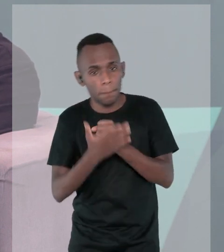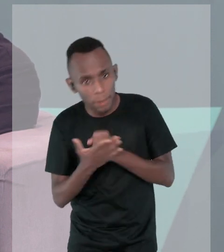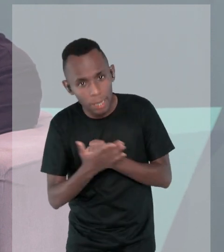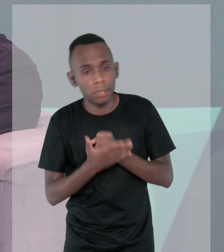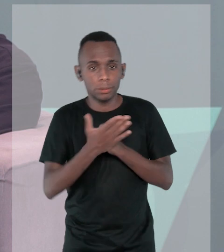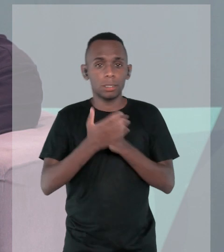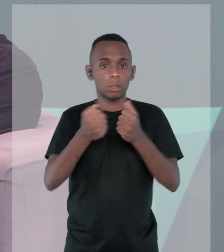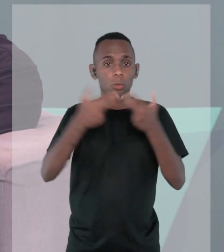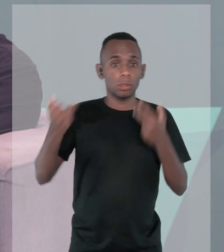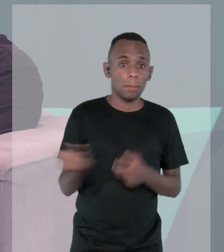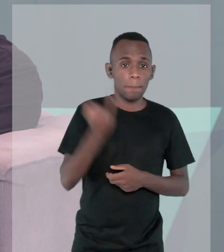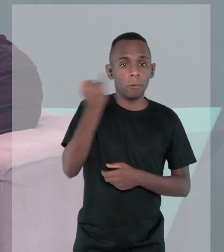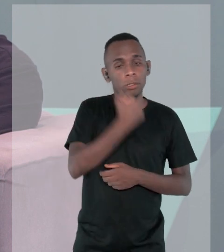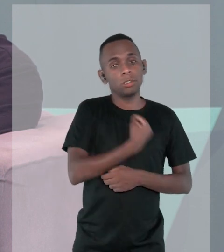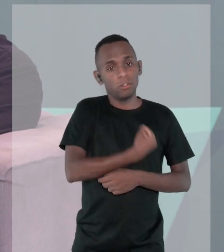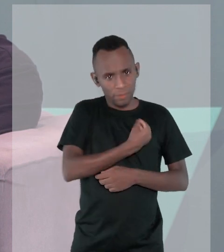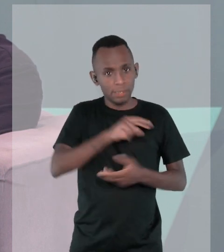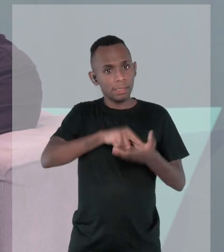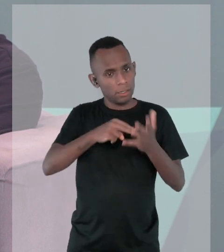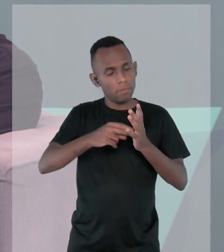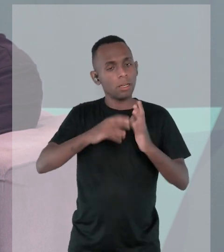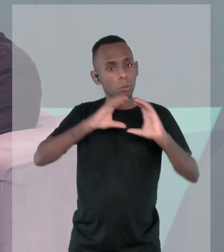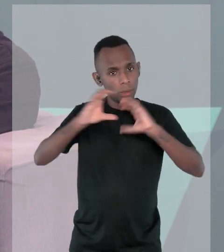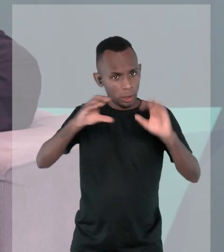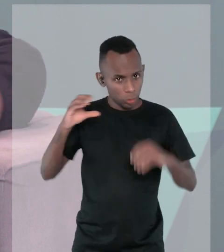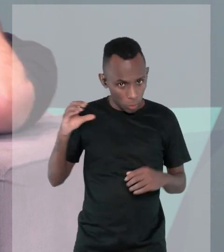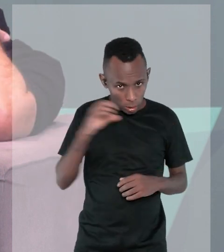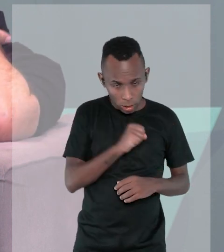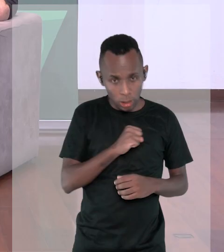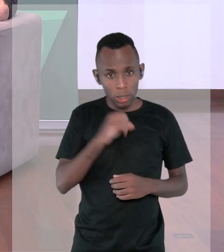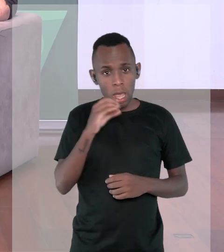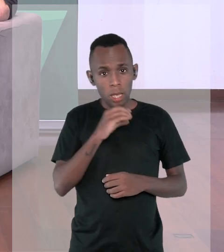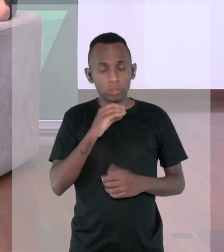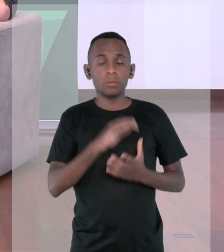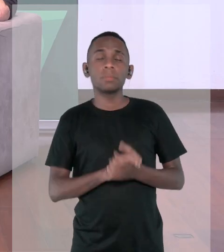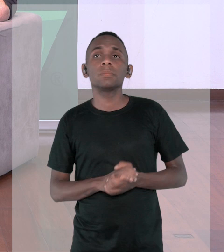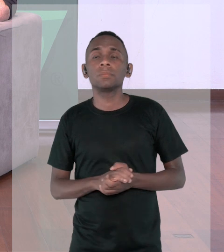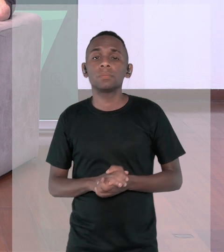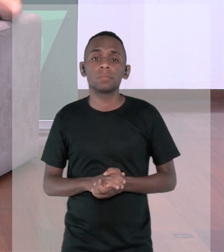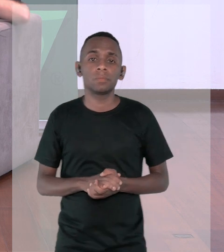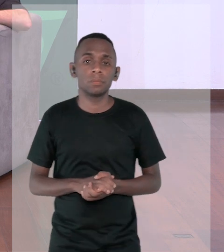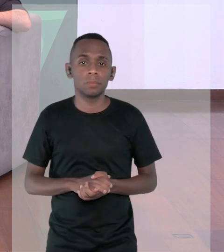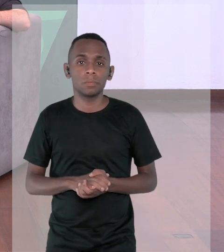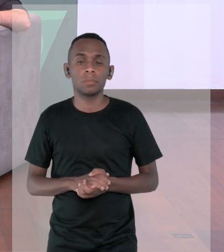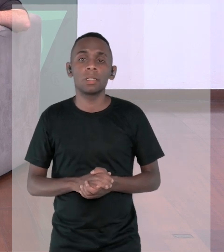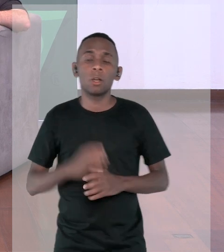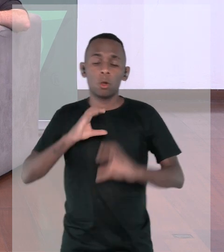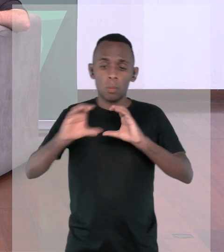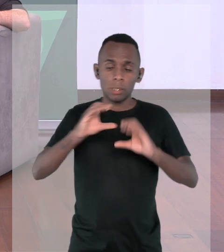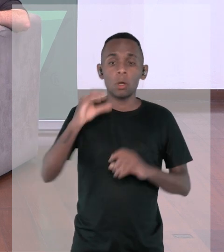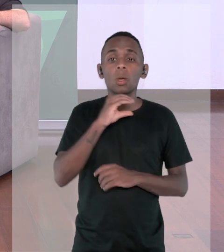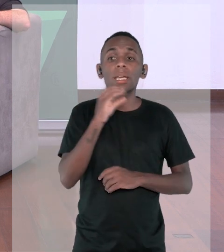do que é essencial na vida? É isso que é a comunicação quente? A comunicação quente, ela começa quando a gente